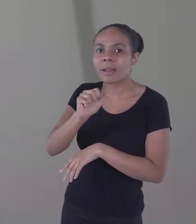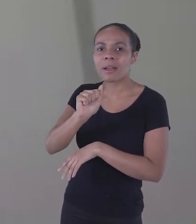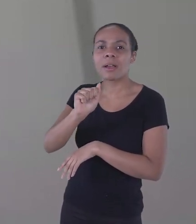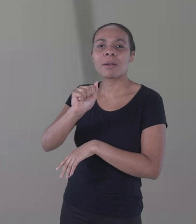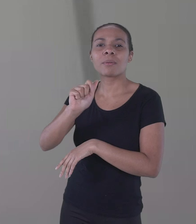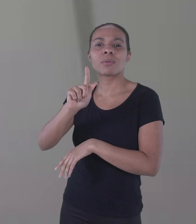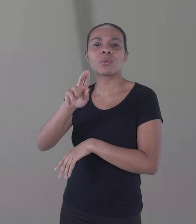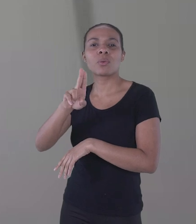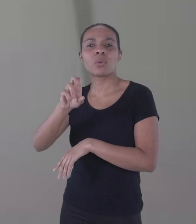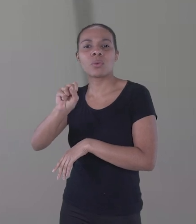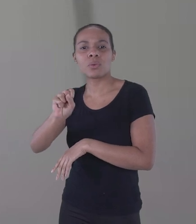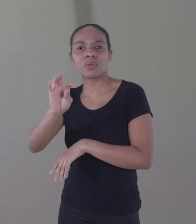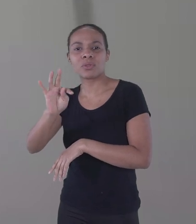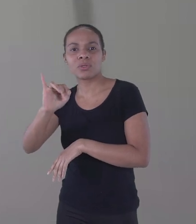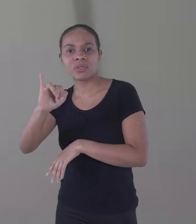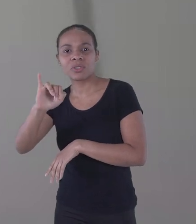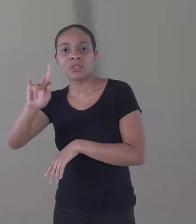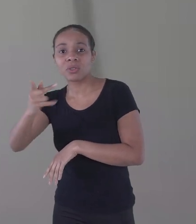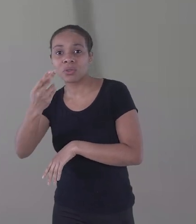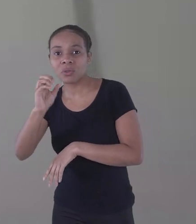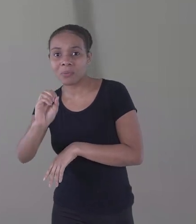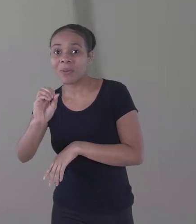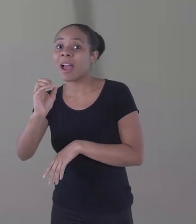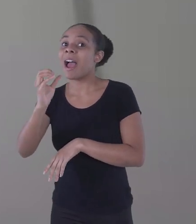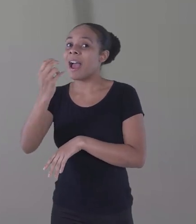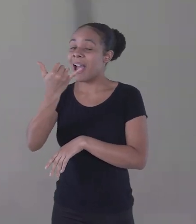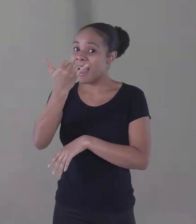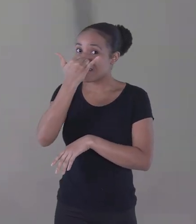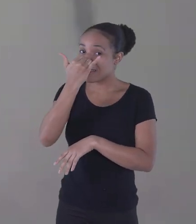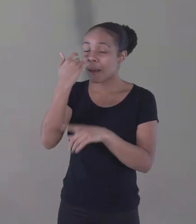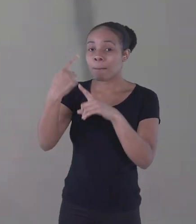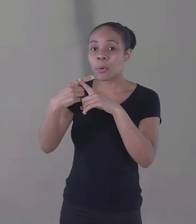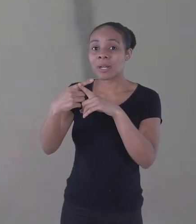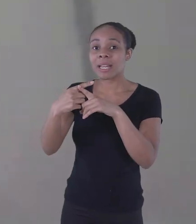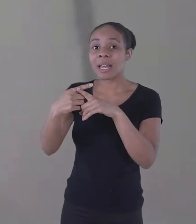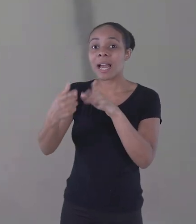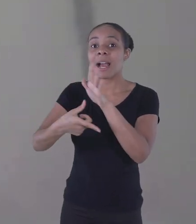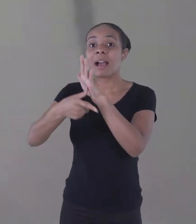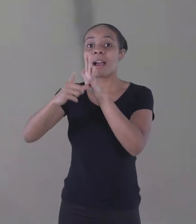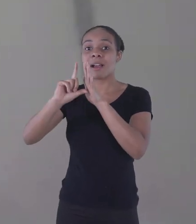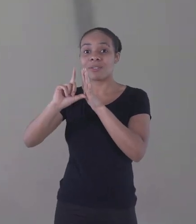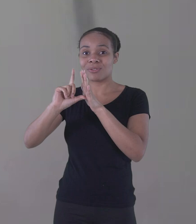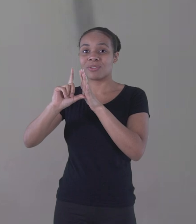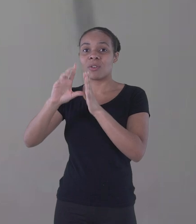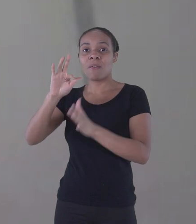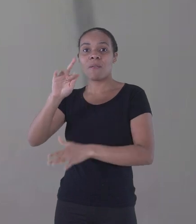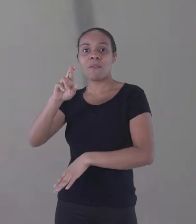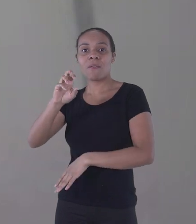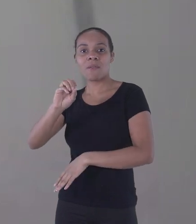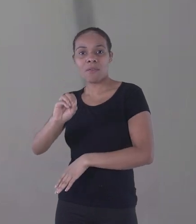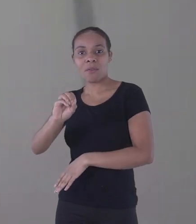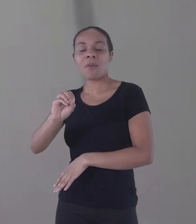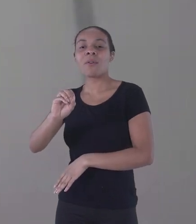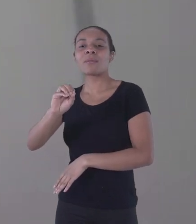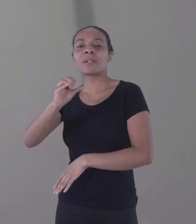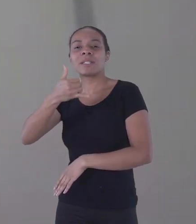resolveu, nos convocar, nós leitores do livro dele, para